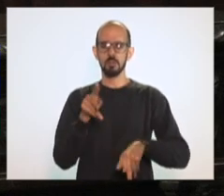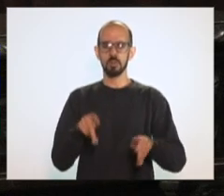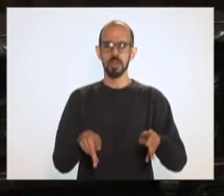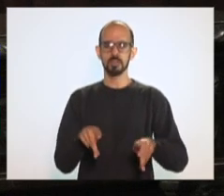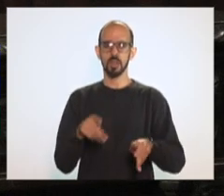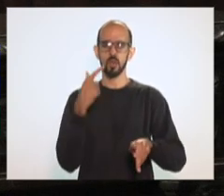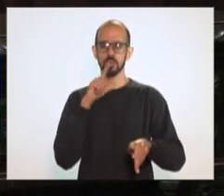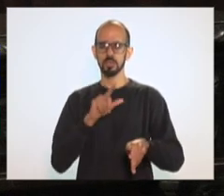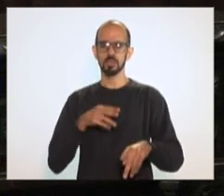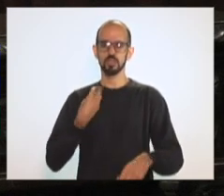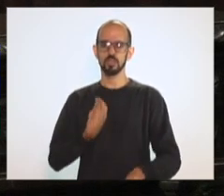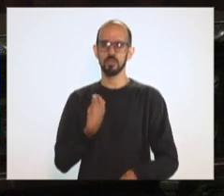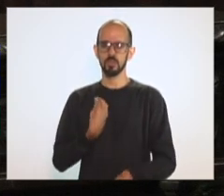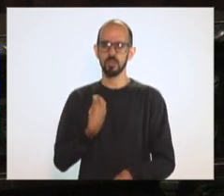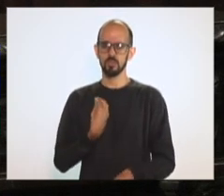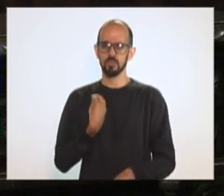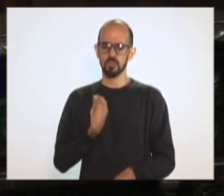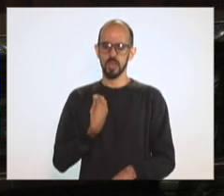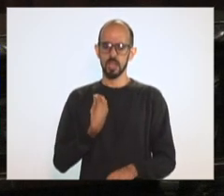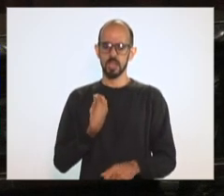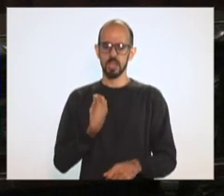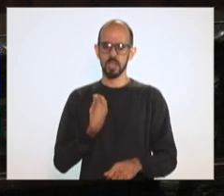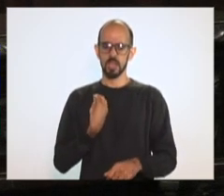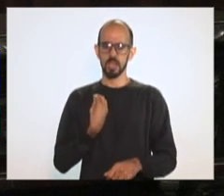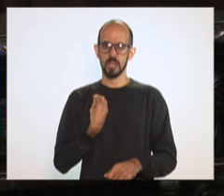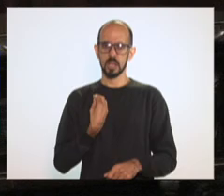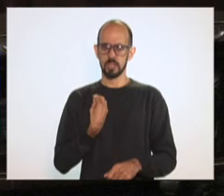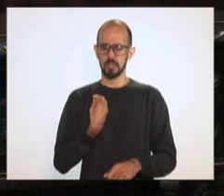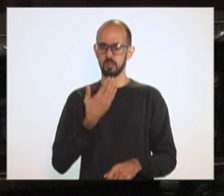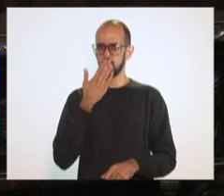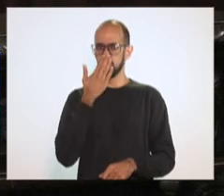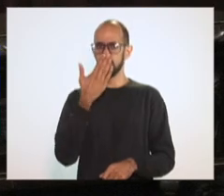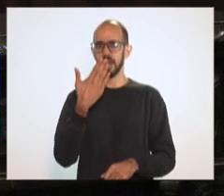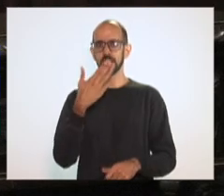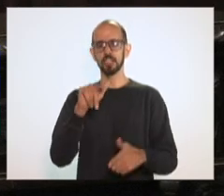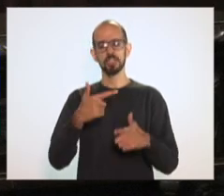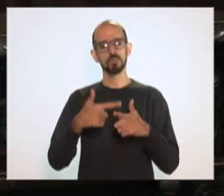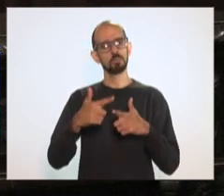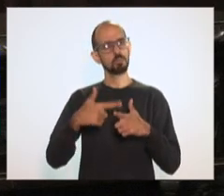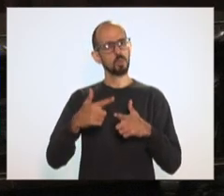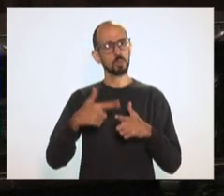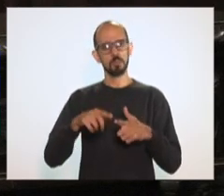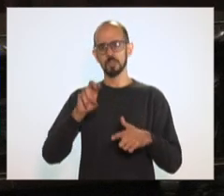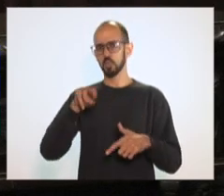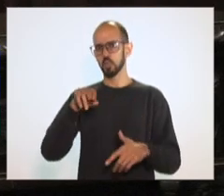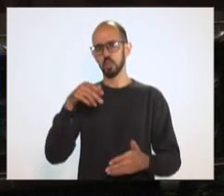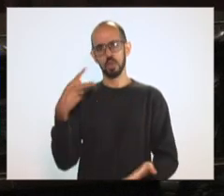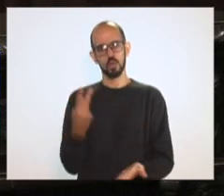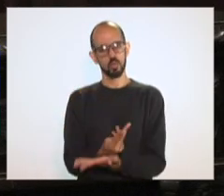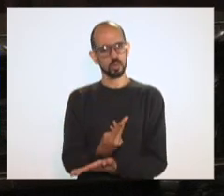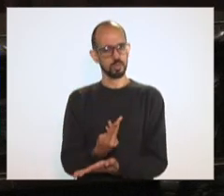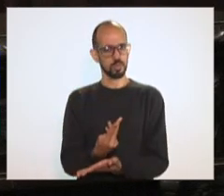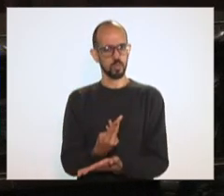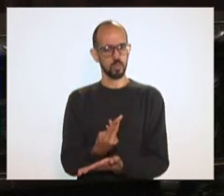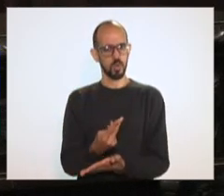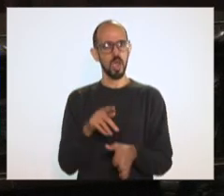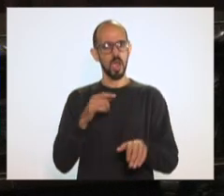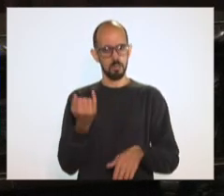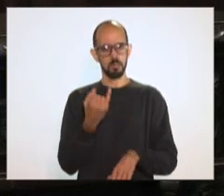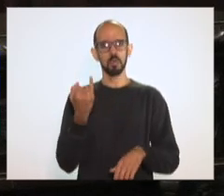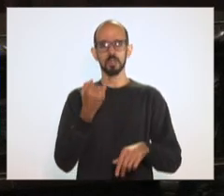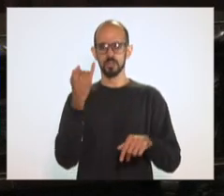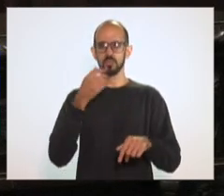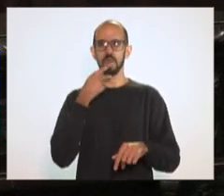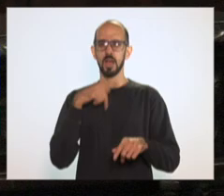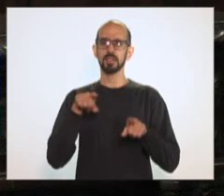sobreviver diante dessa crise sanitária sem precedentes. É importante dizer também que